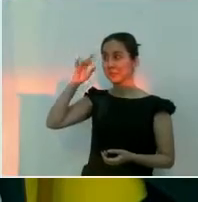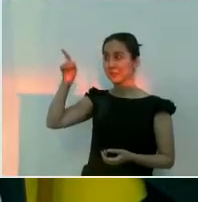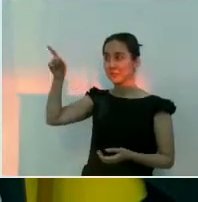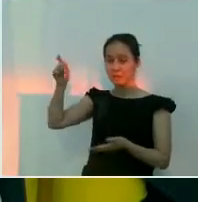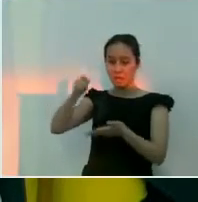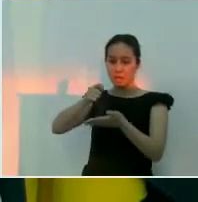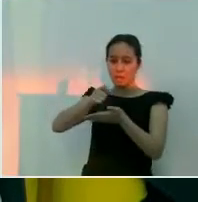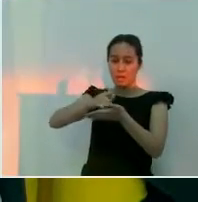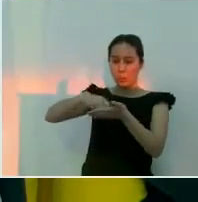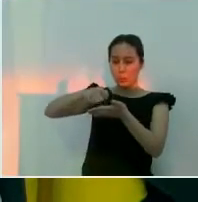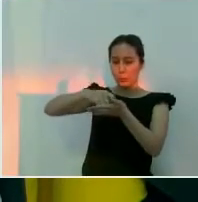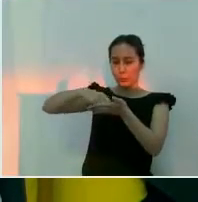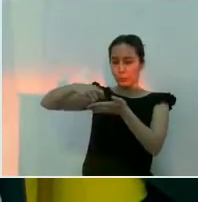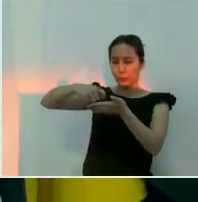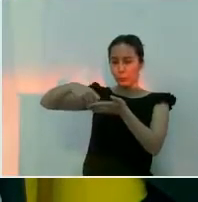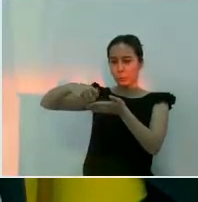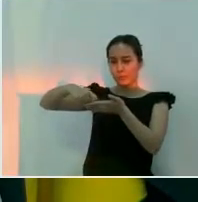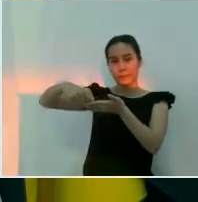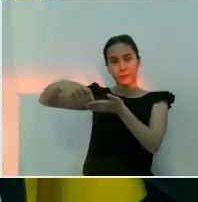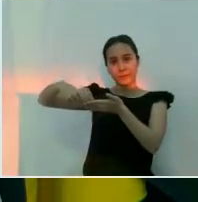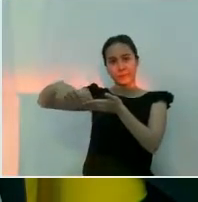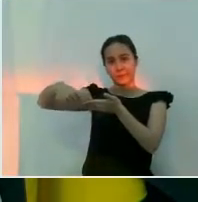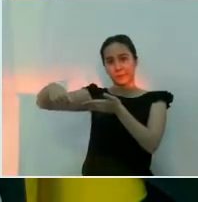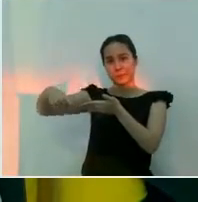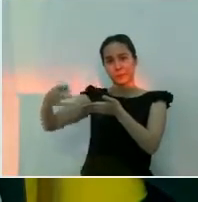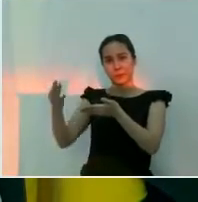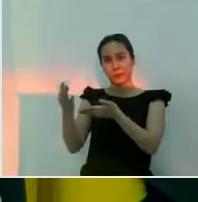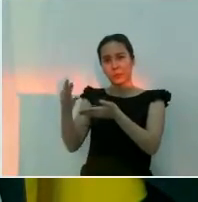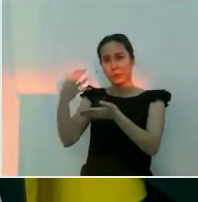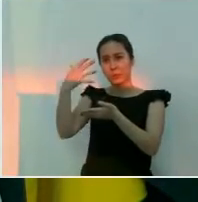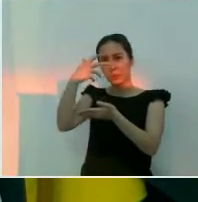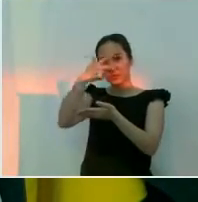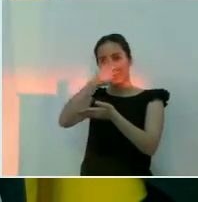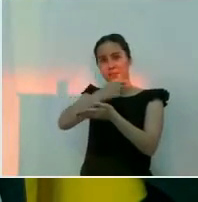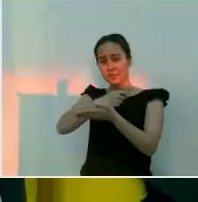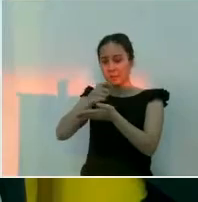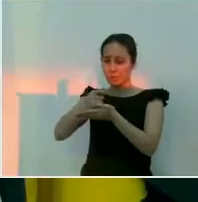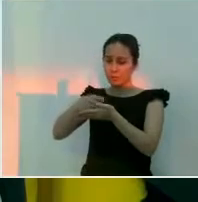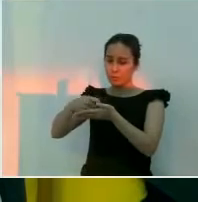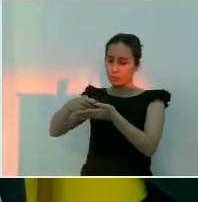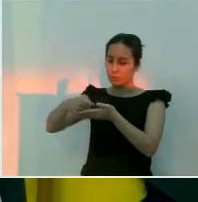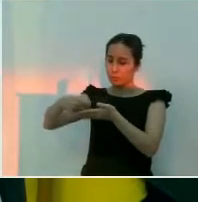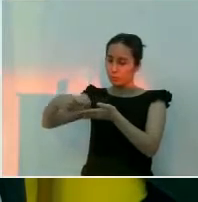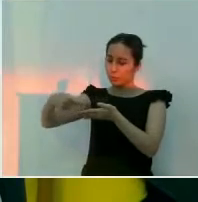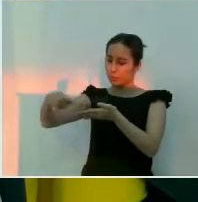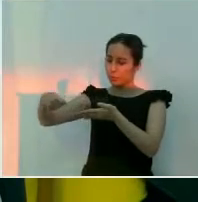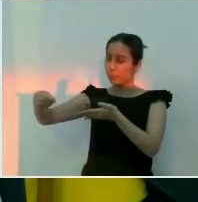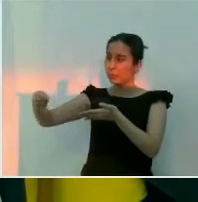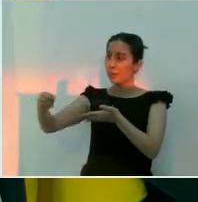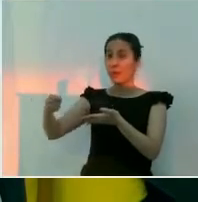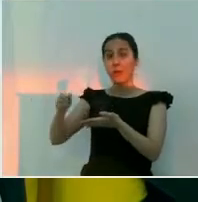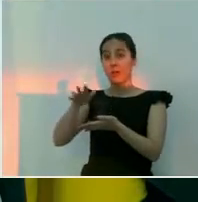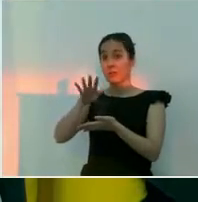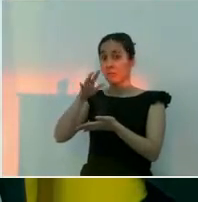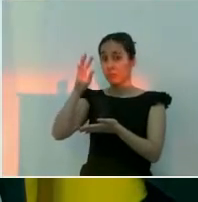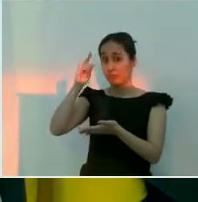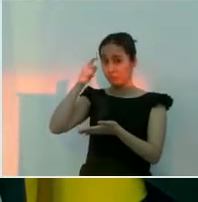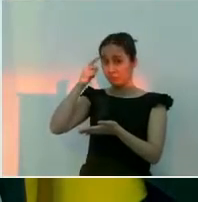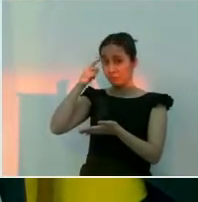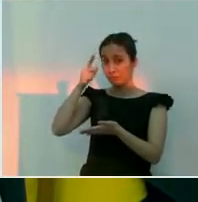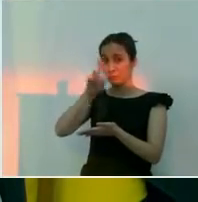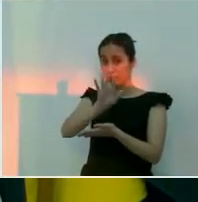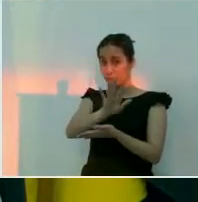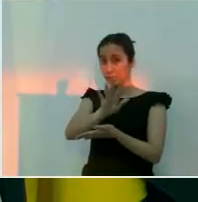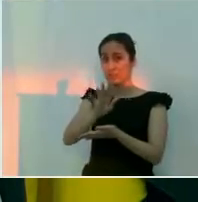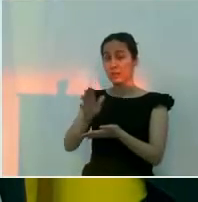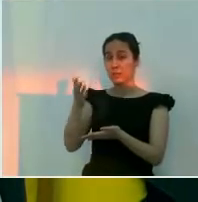das caligrafias de agressão falando aqui de gente está pedindo cidadania não sei o que imagina as questões relacionadas